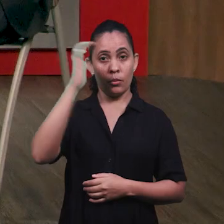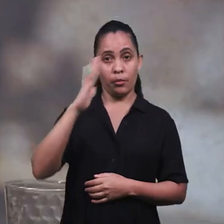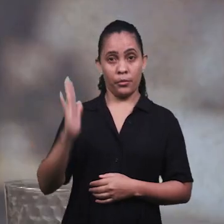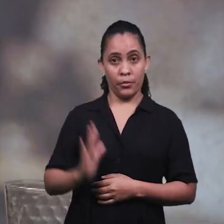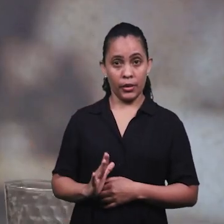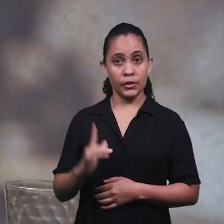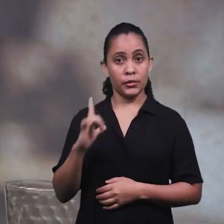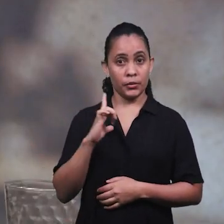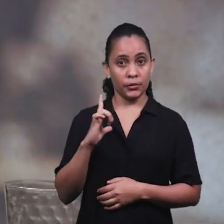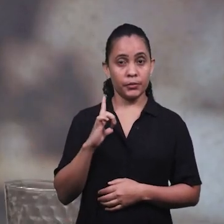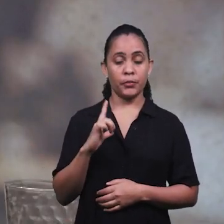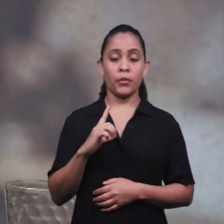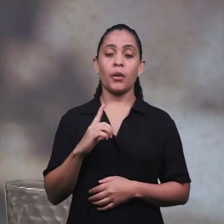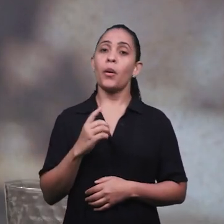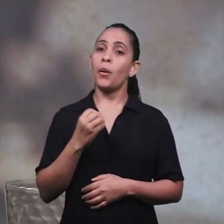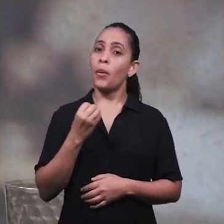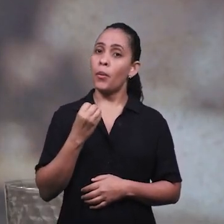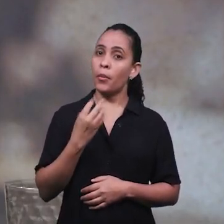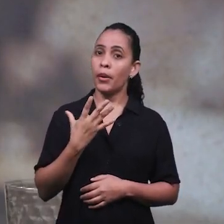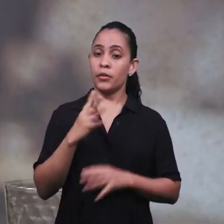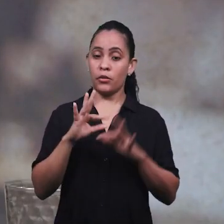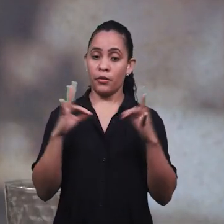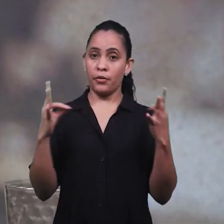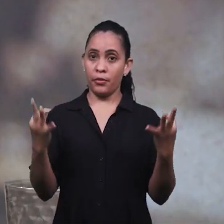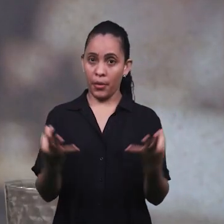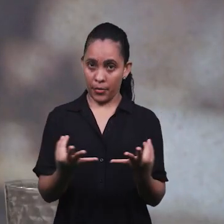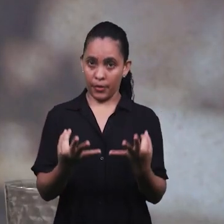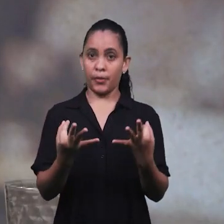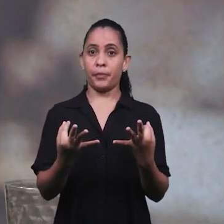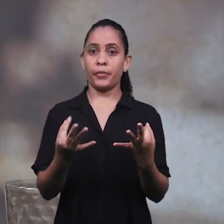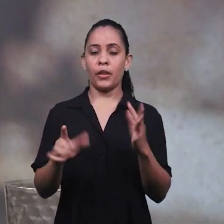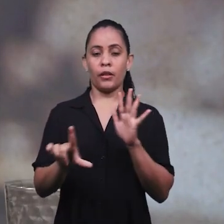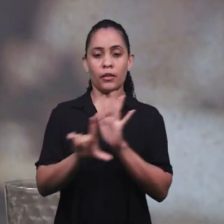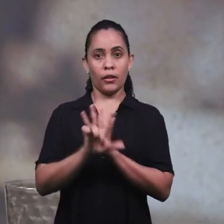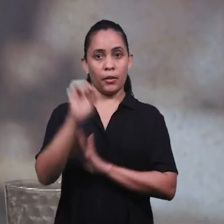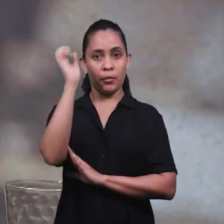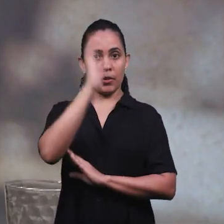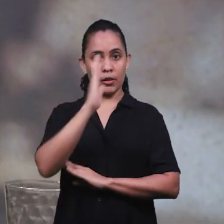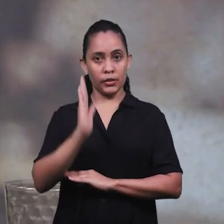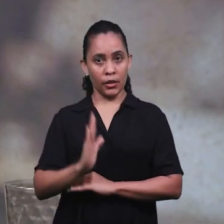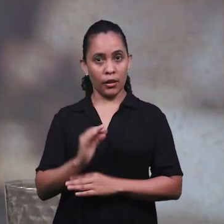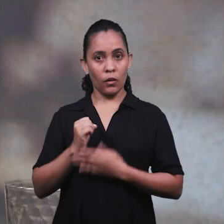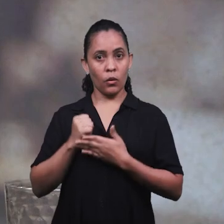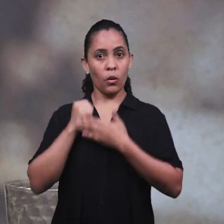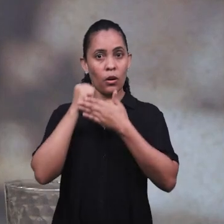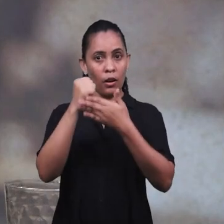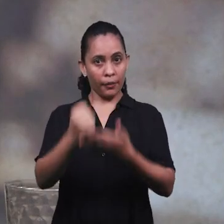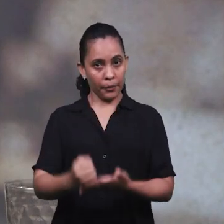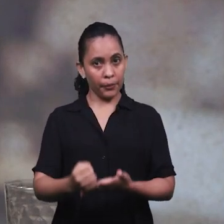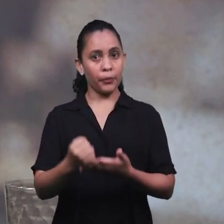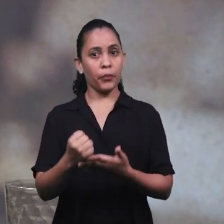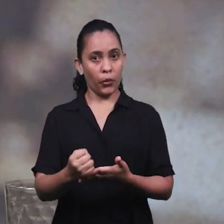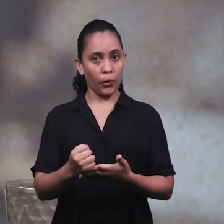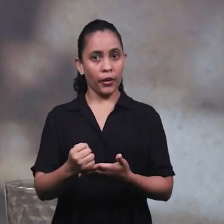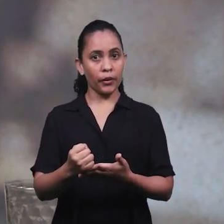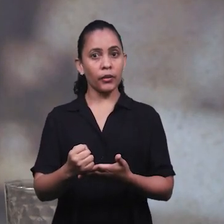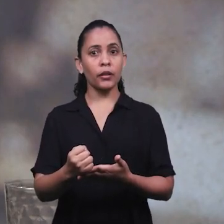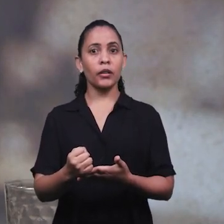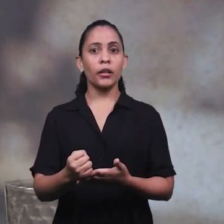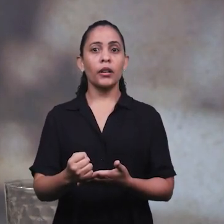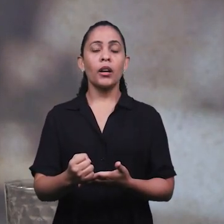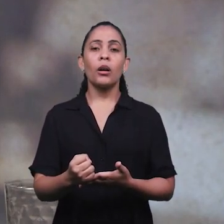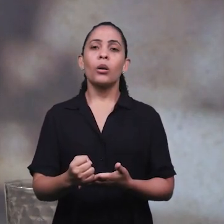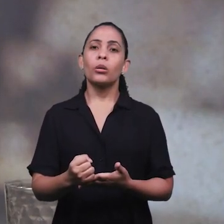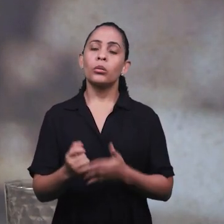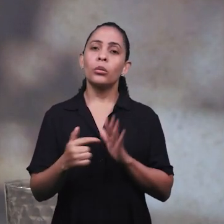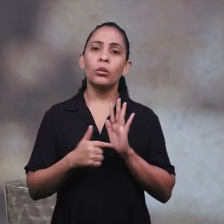esse Instituto do Bem de Família. Ou seja, a lei brasileira concede uma proteção nas execuções quando